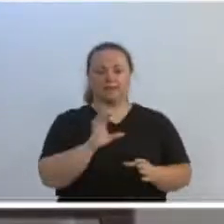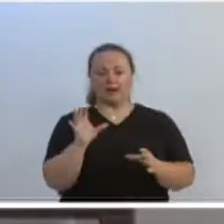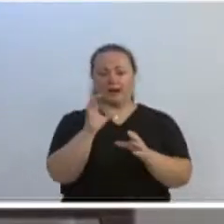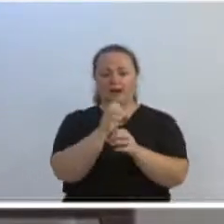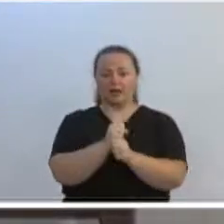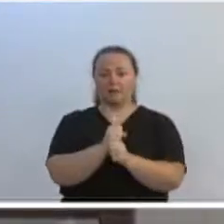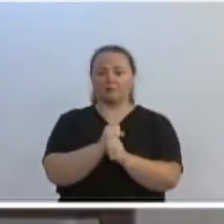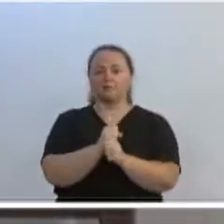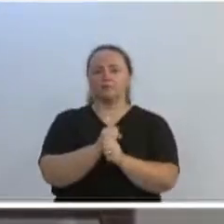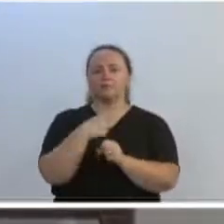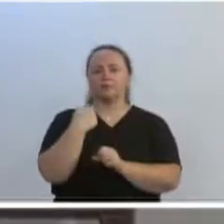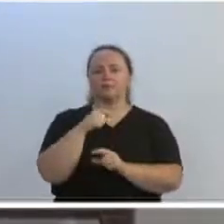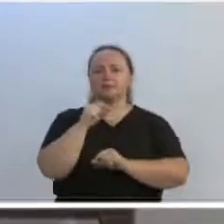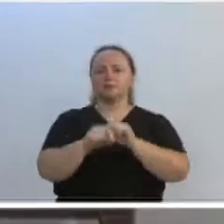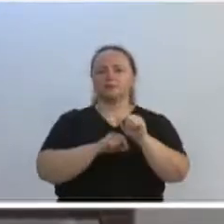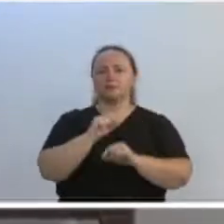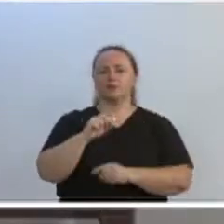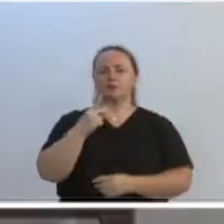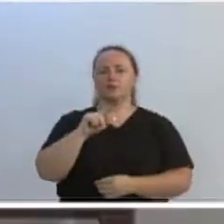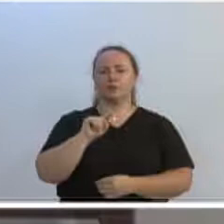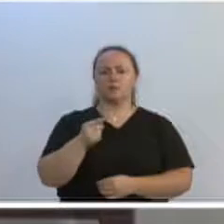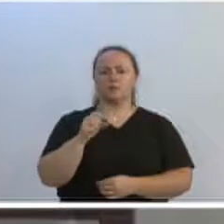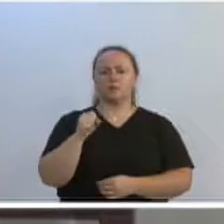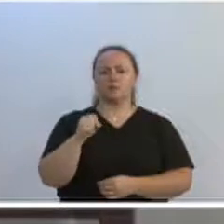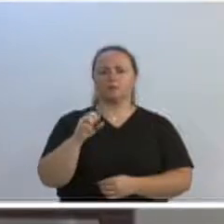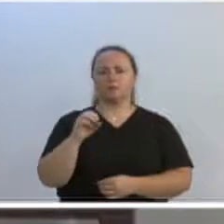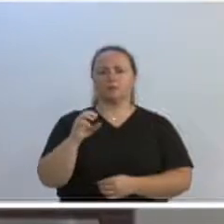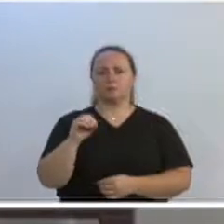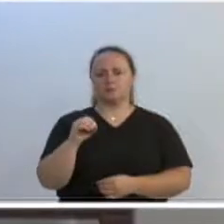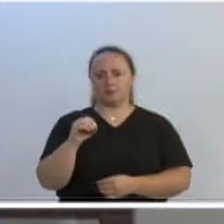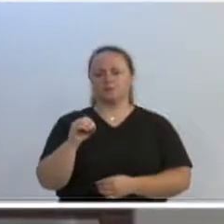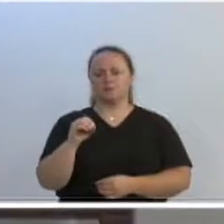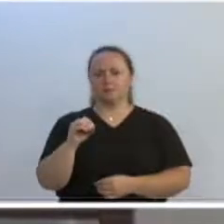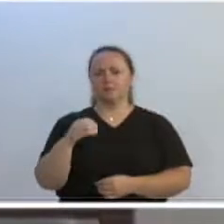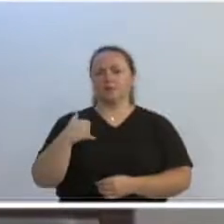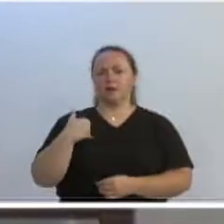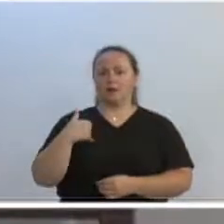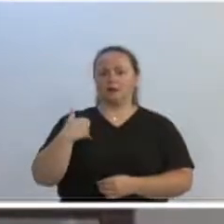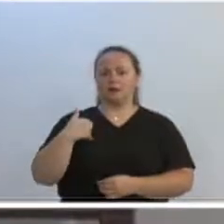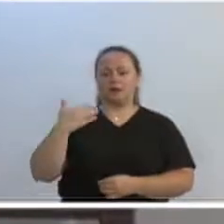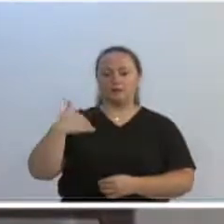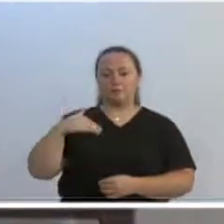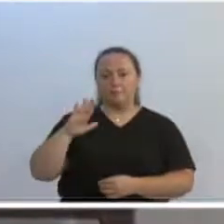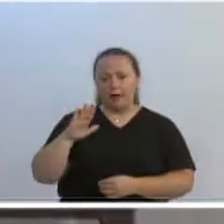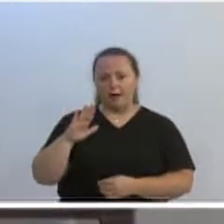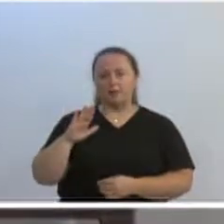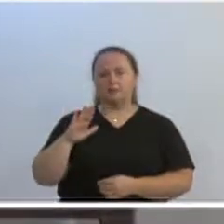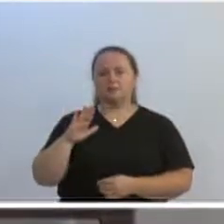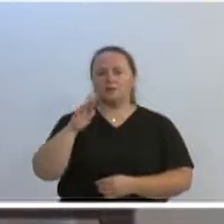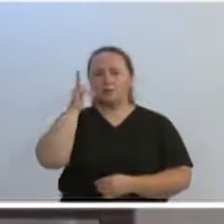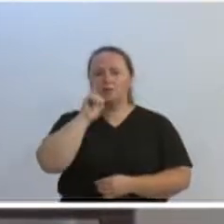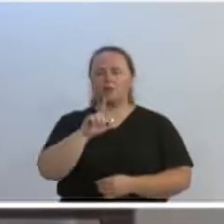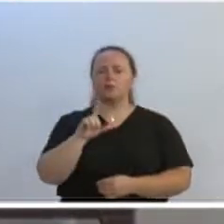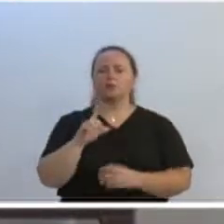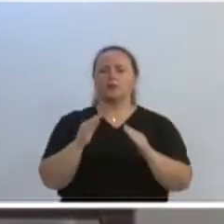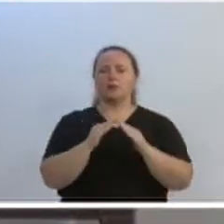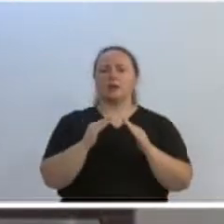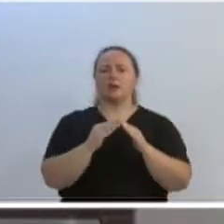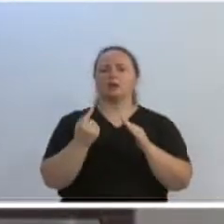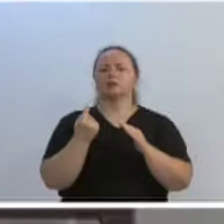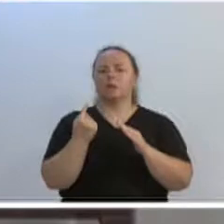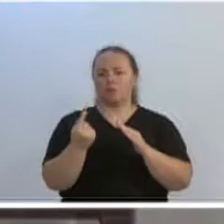ser inferior a 2 mil e oitocentos reais se a maioridade ter apenas um imóvel e ter condições de fornecer mão de